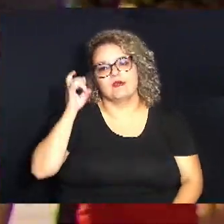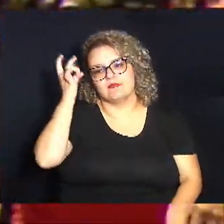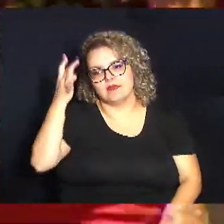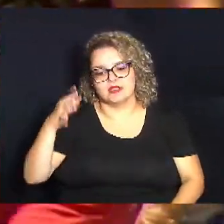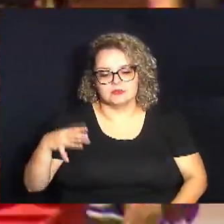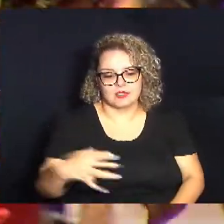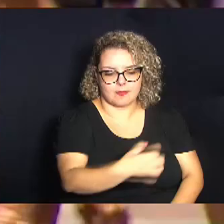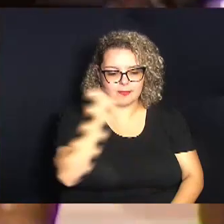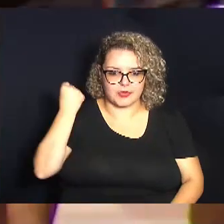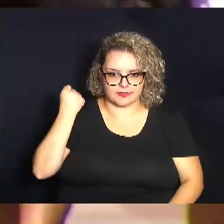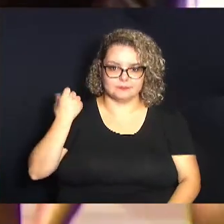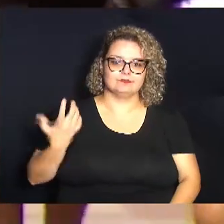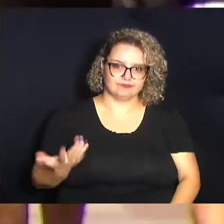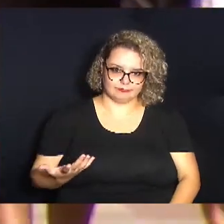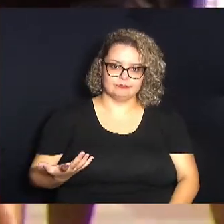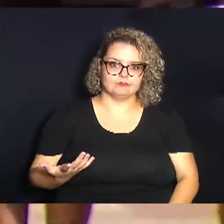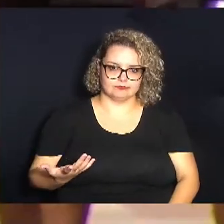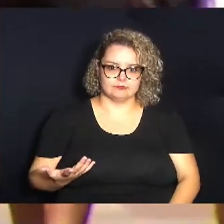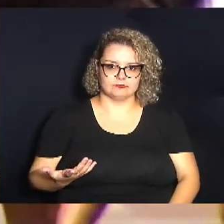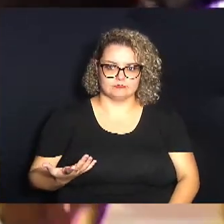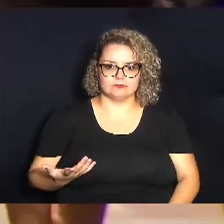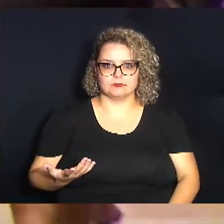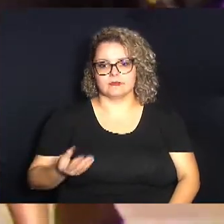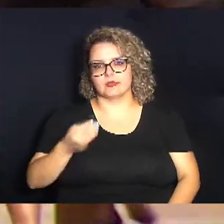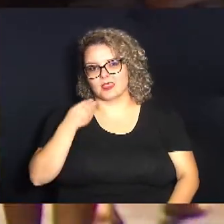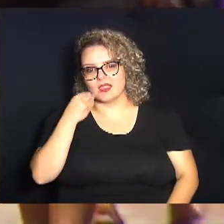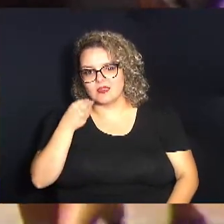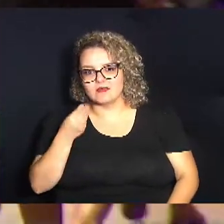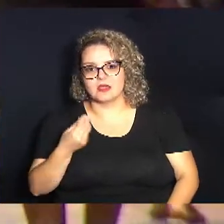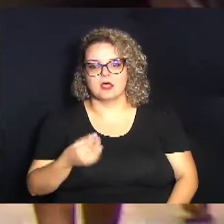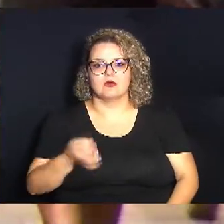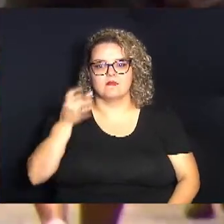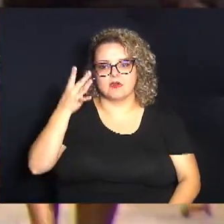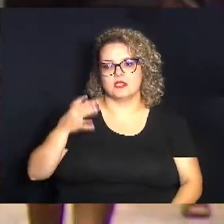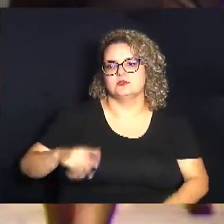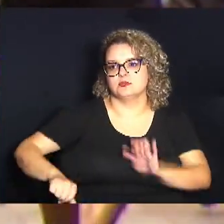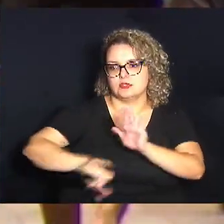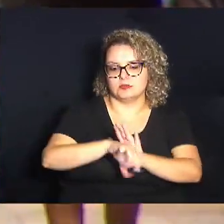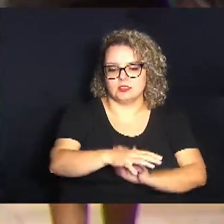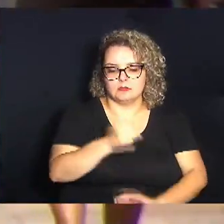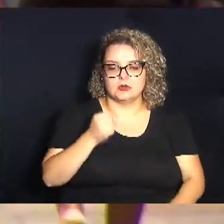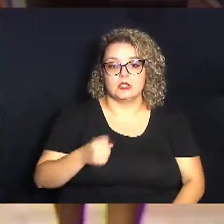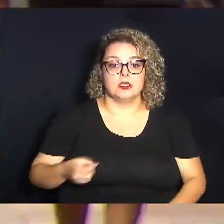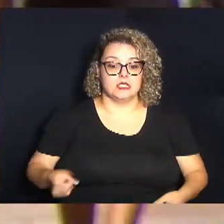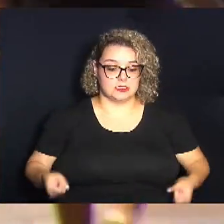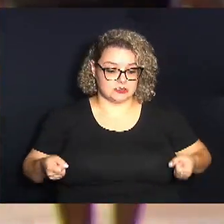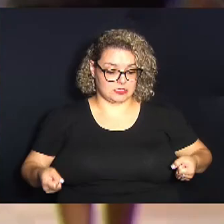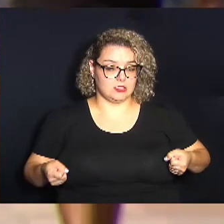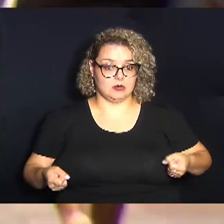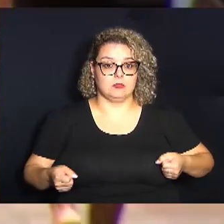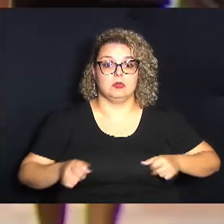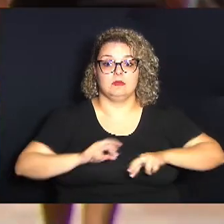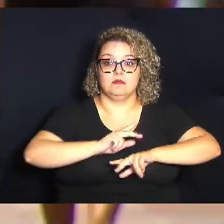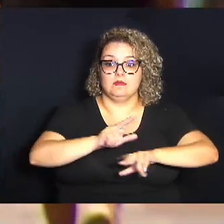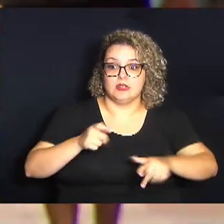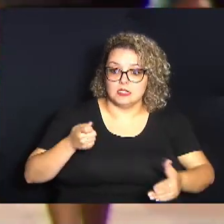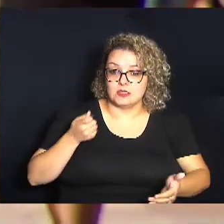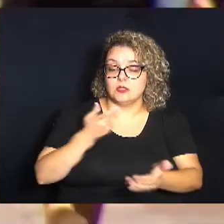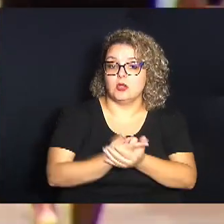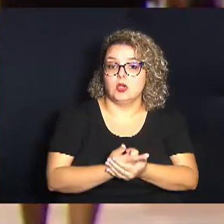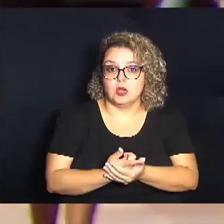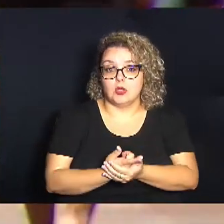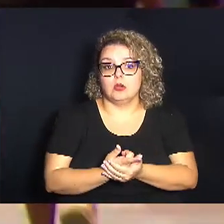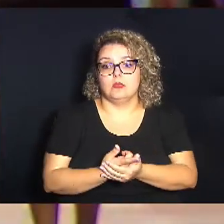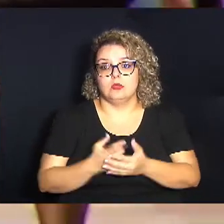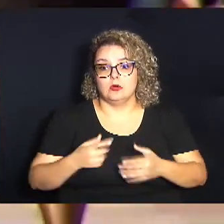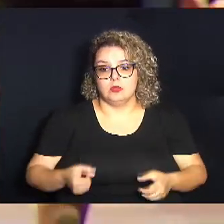fica em fragilidade para ser subtraída. Sacolas, para quem vai fazer muitas compras, né? Põe a